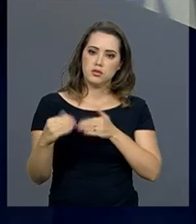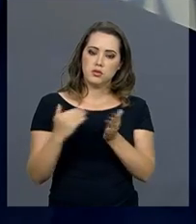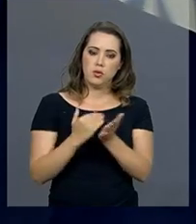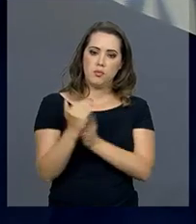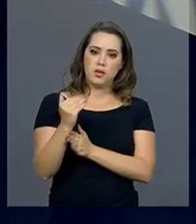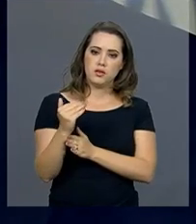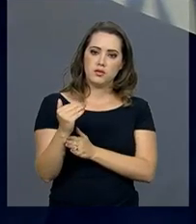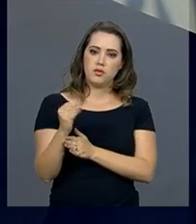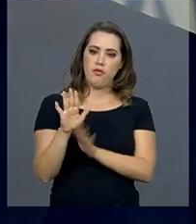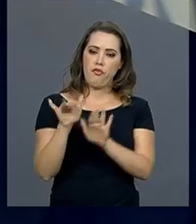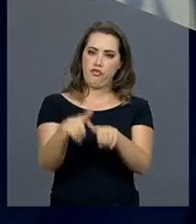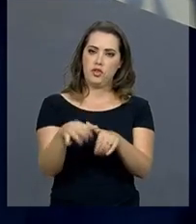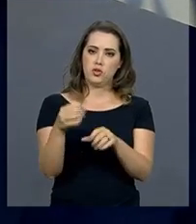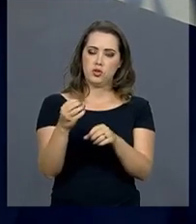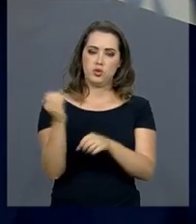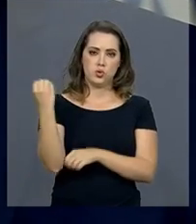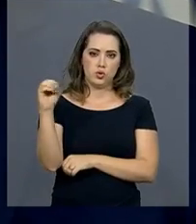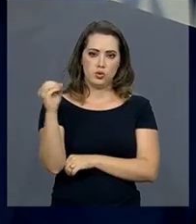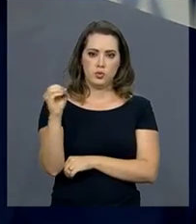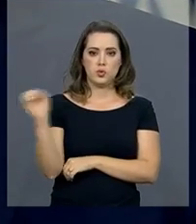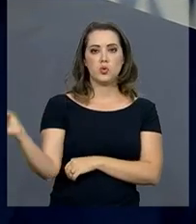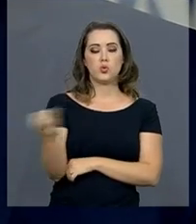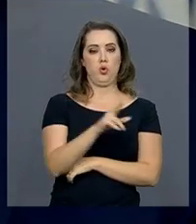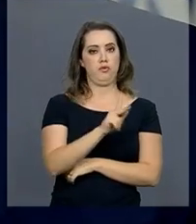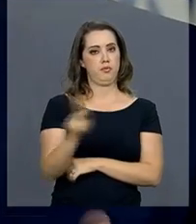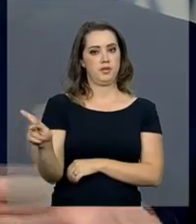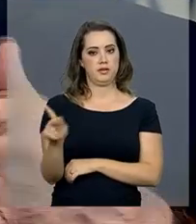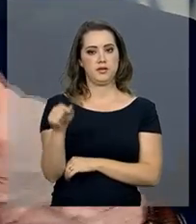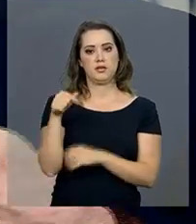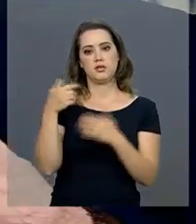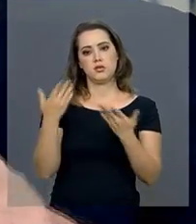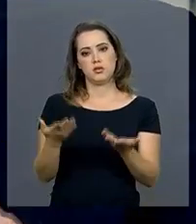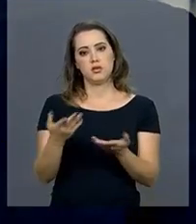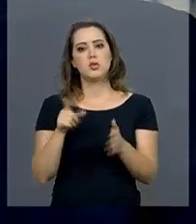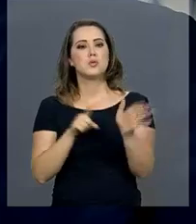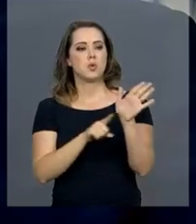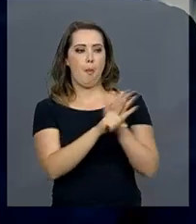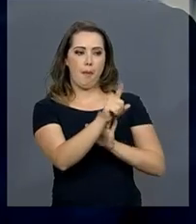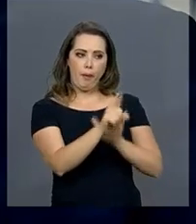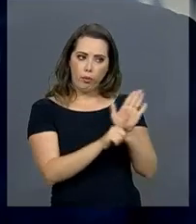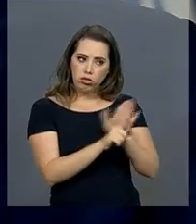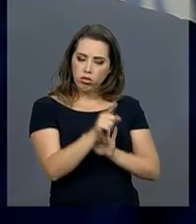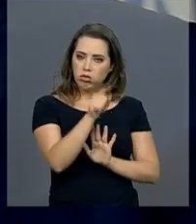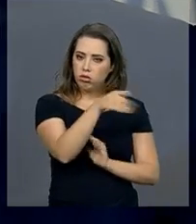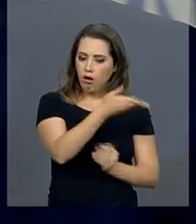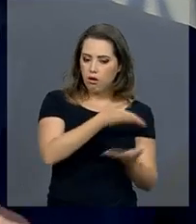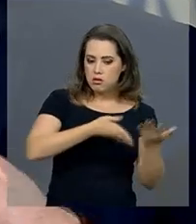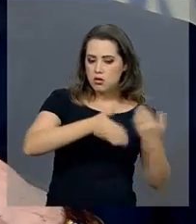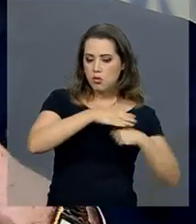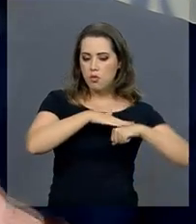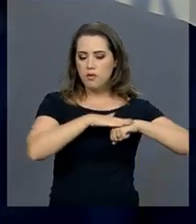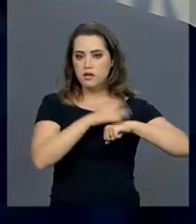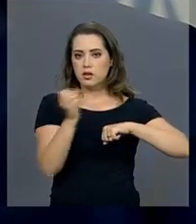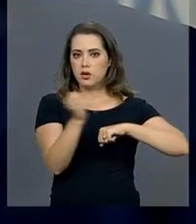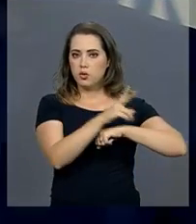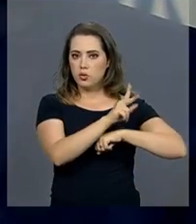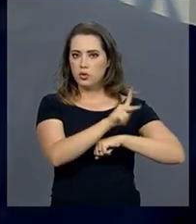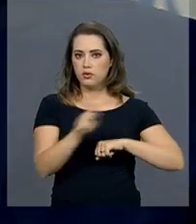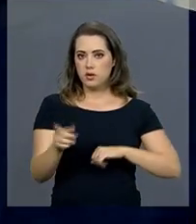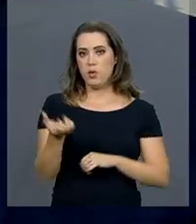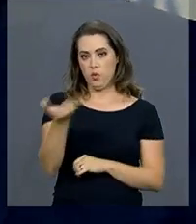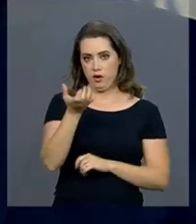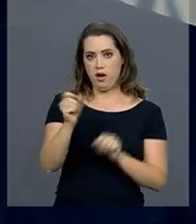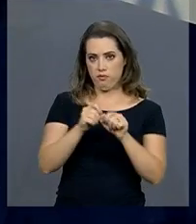outubro no youtube está eleito novo presidente e claro que eu vou me articular com o novo presidente embora eu queira fazê